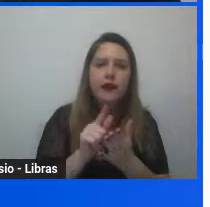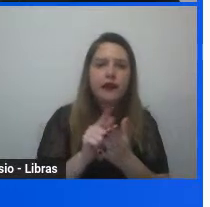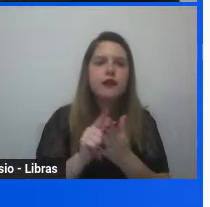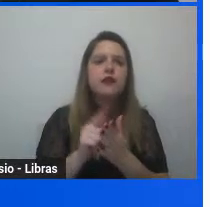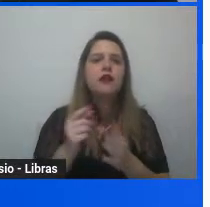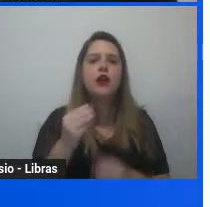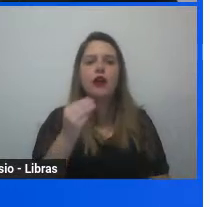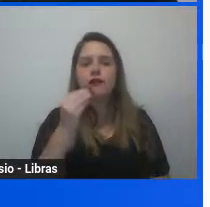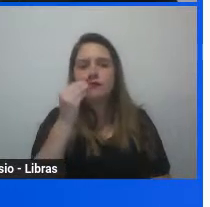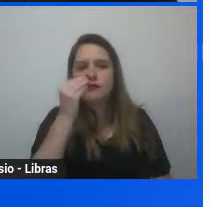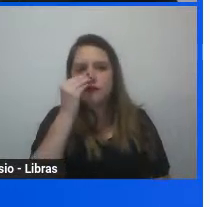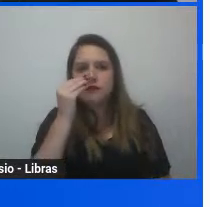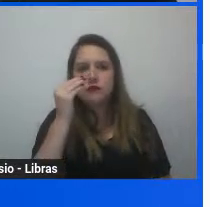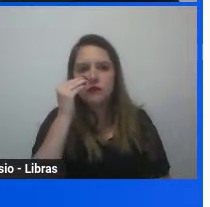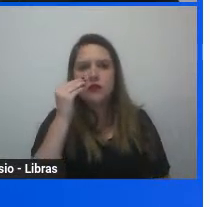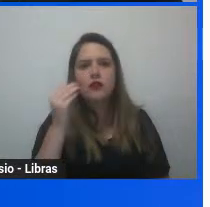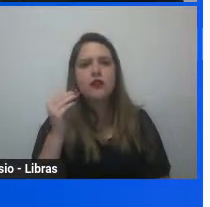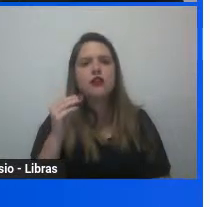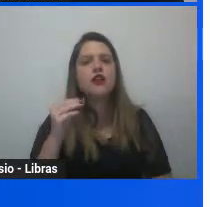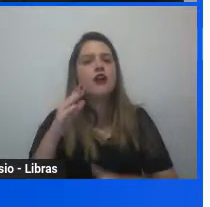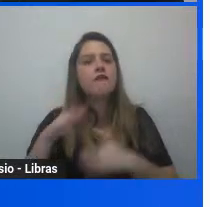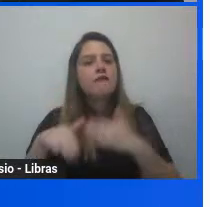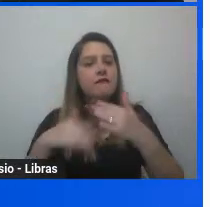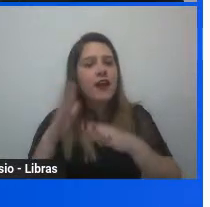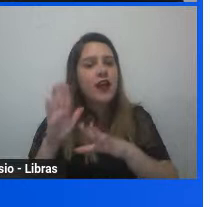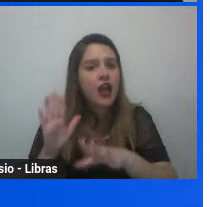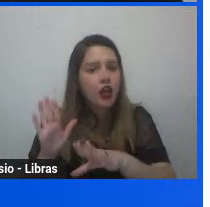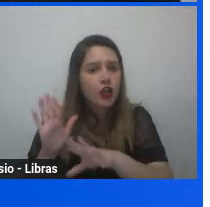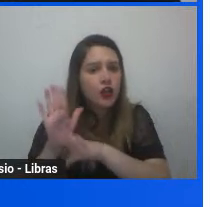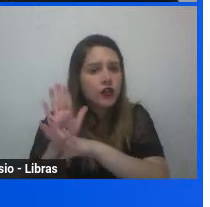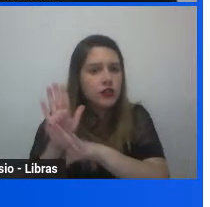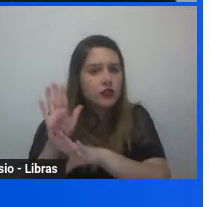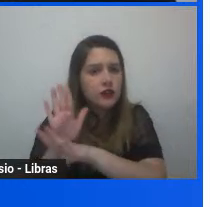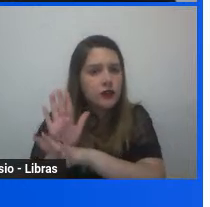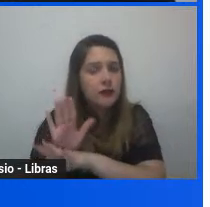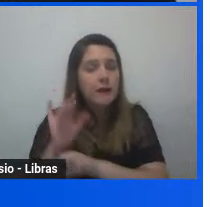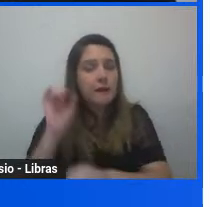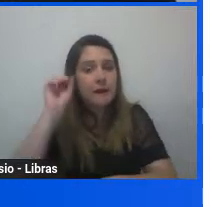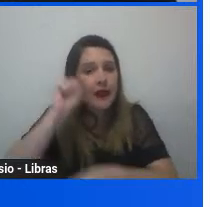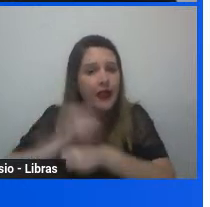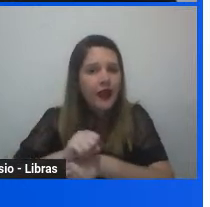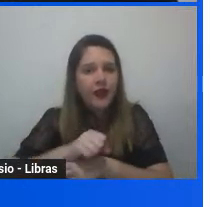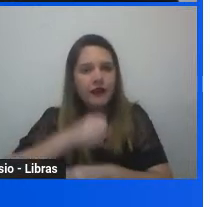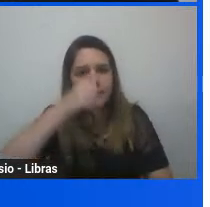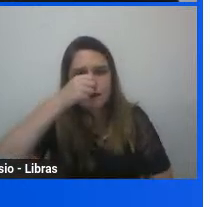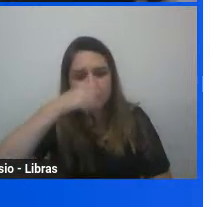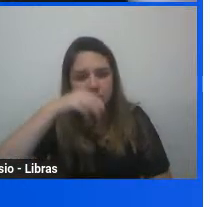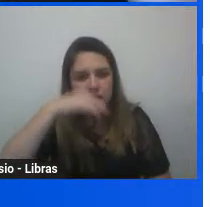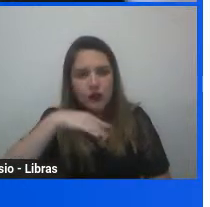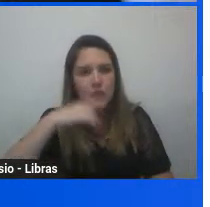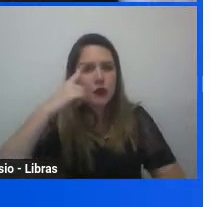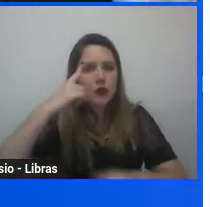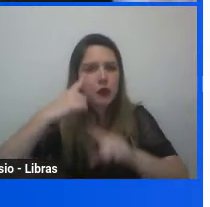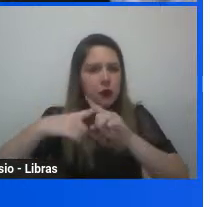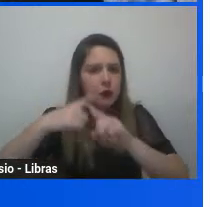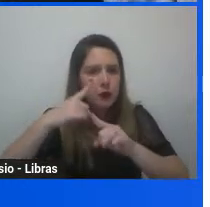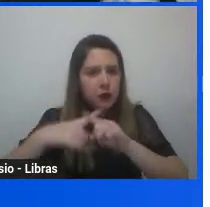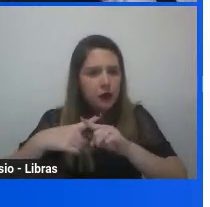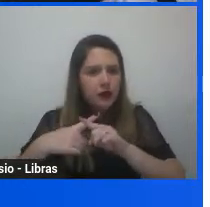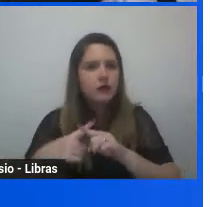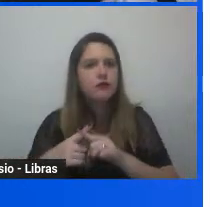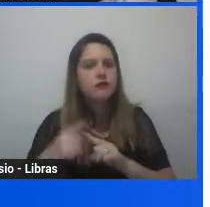o gelo, né? Vai ajudar aí a parar o sangramento. Por quê? Porque o frio faz uma